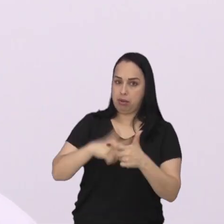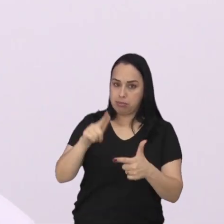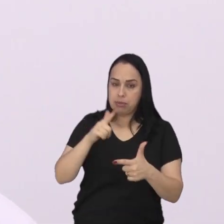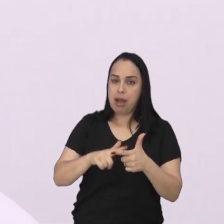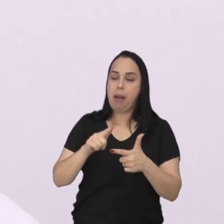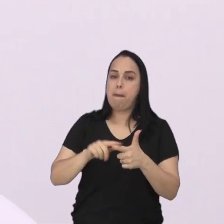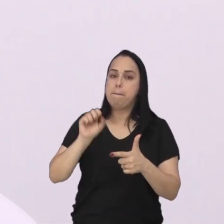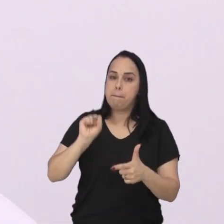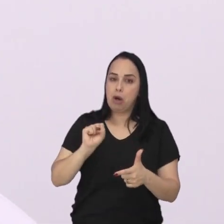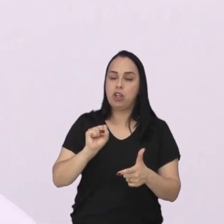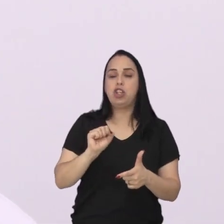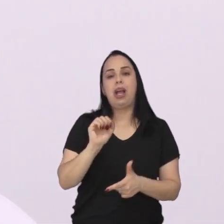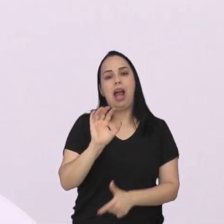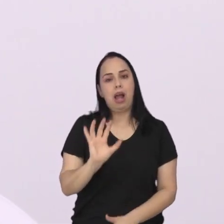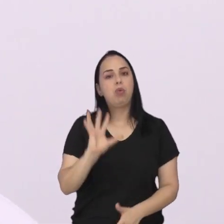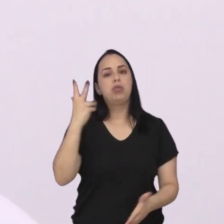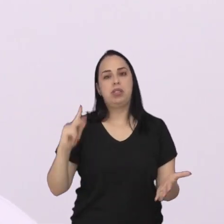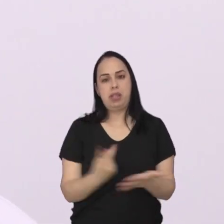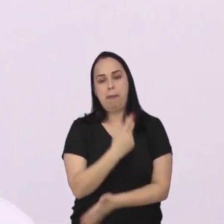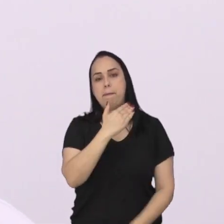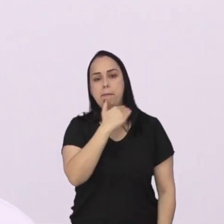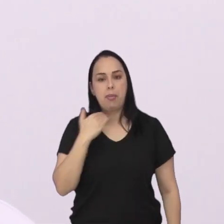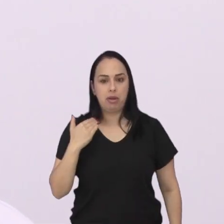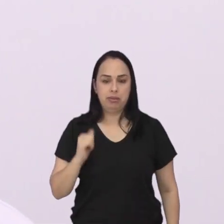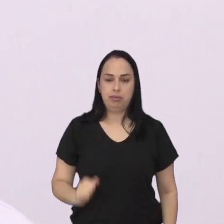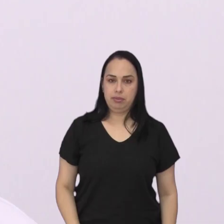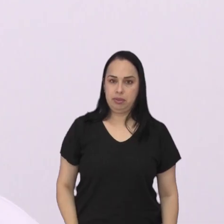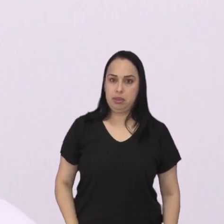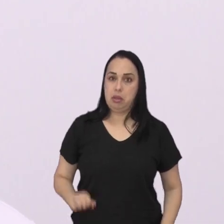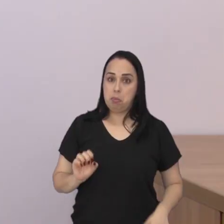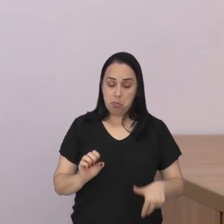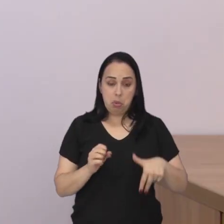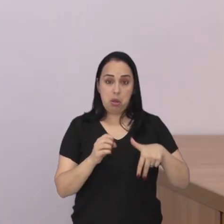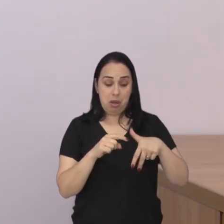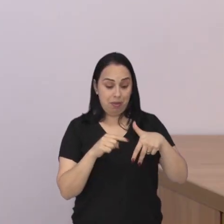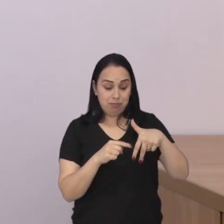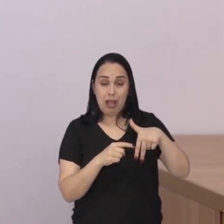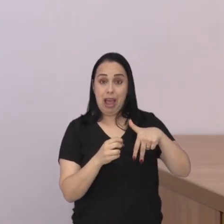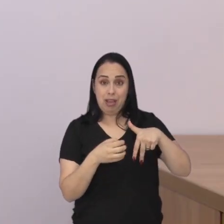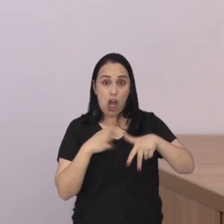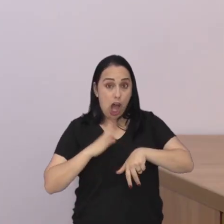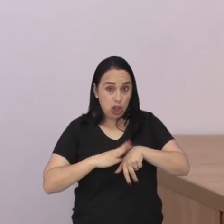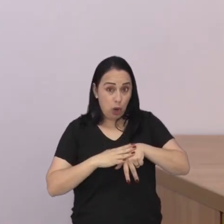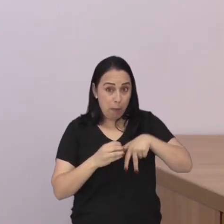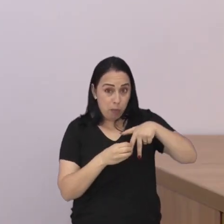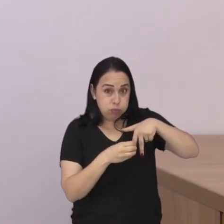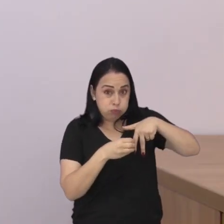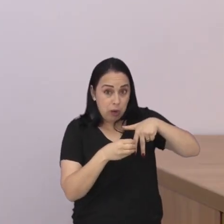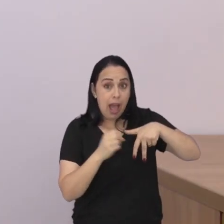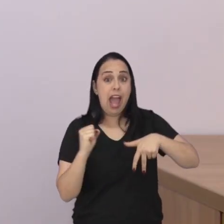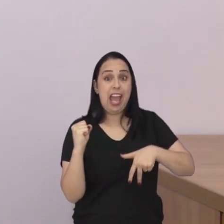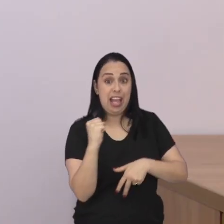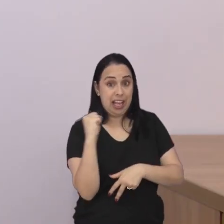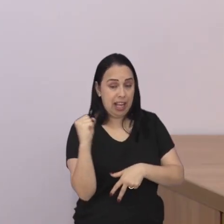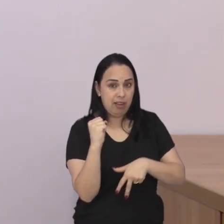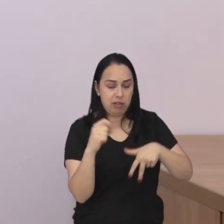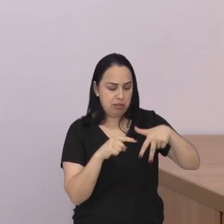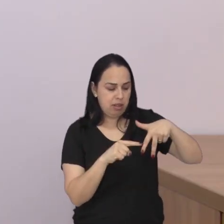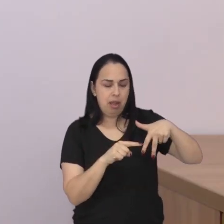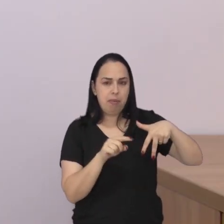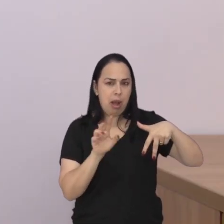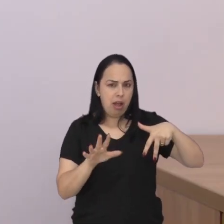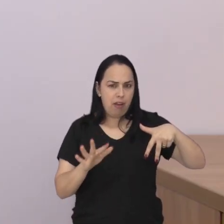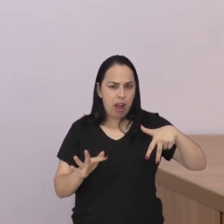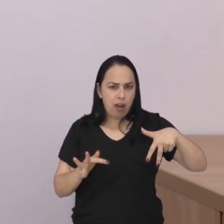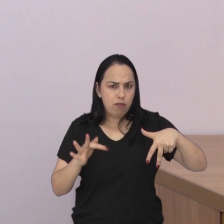a embolia pulmonar, e pode levar o paciente à morte. É uma doença potencialmente grave, porque a trombose